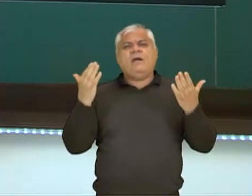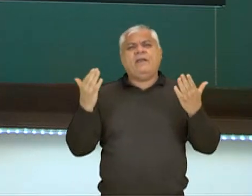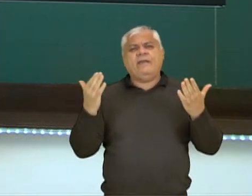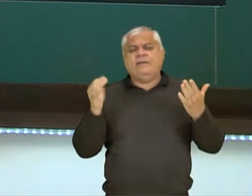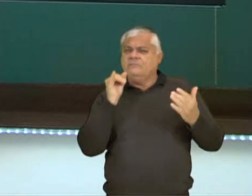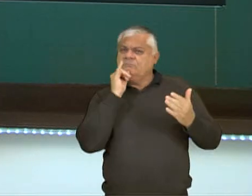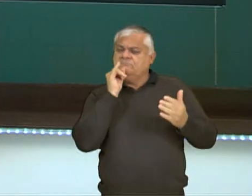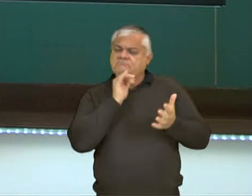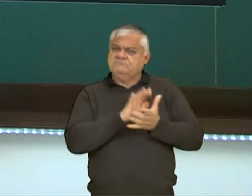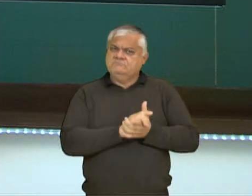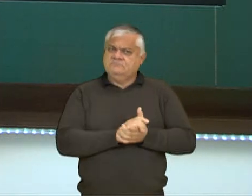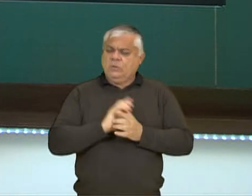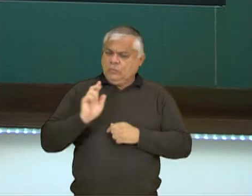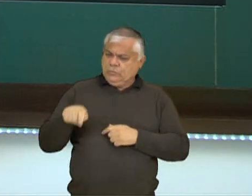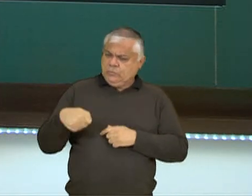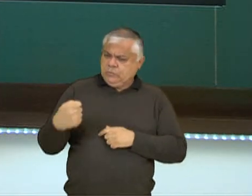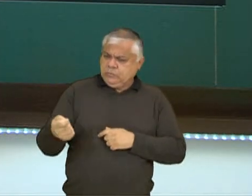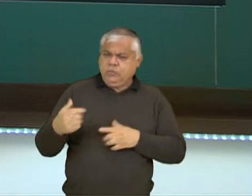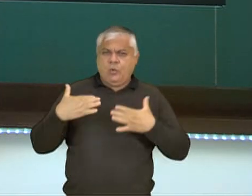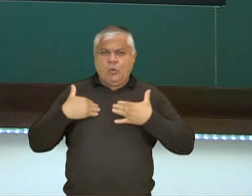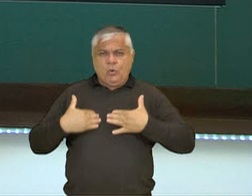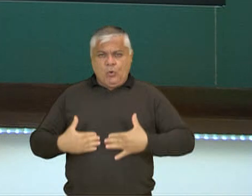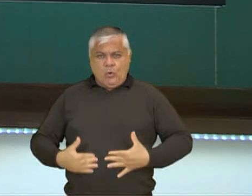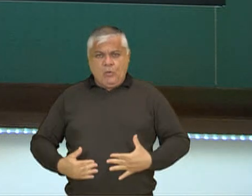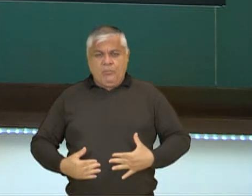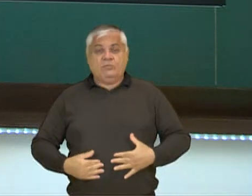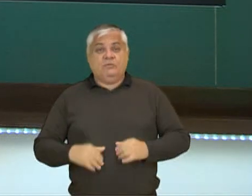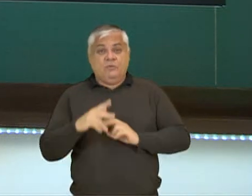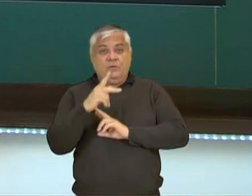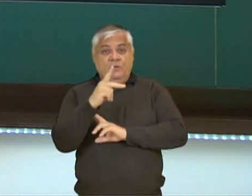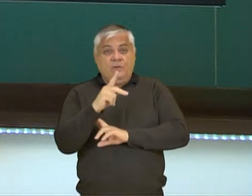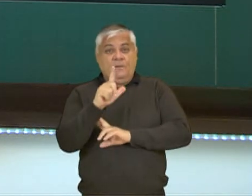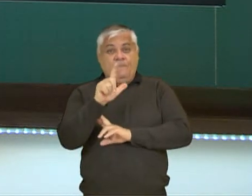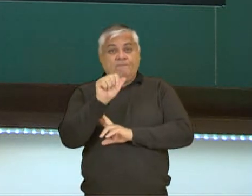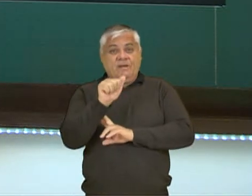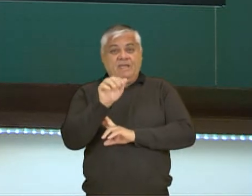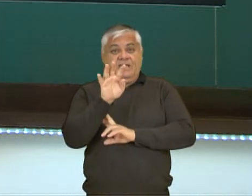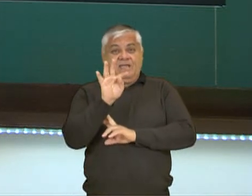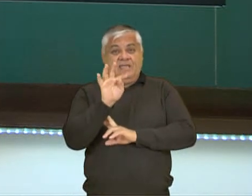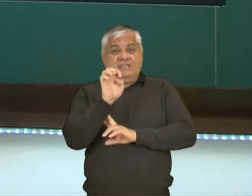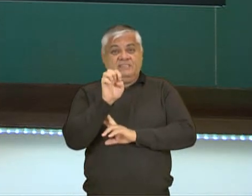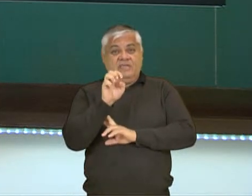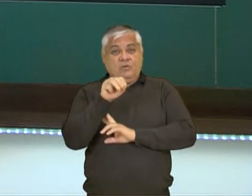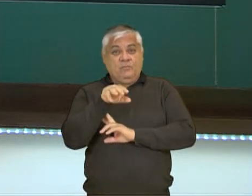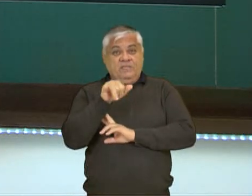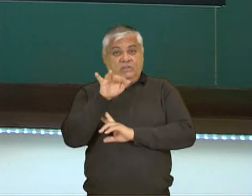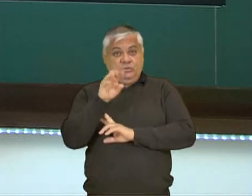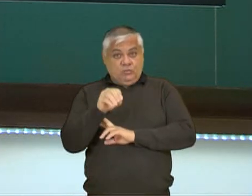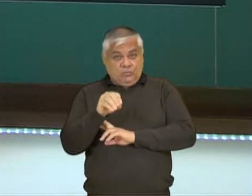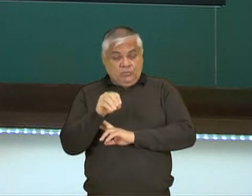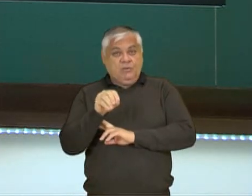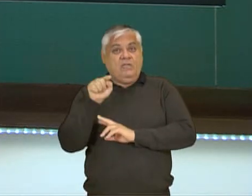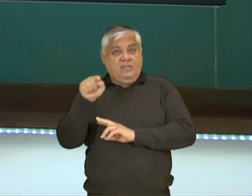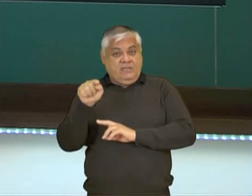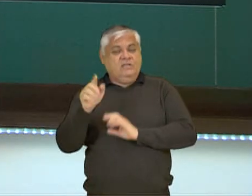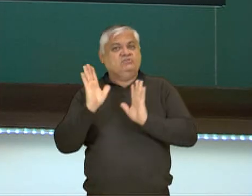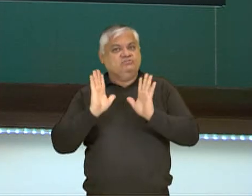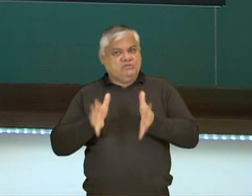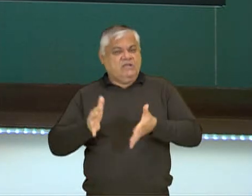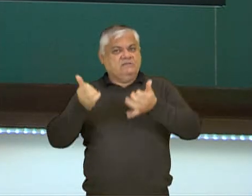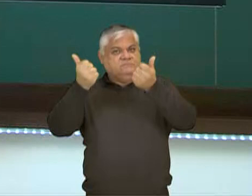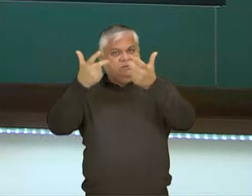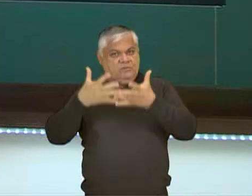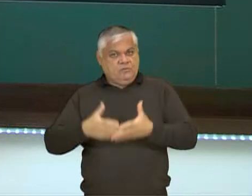vai comentar sobre o corpo de um plateuminto, da estrutura do corpo de um plateuminto, que nós já falamos